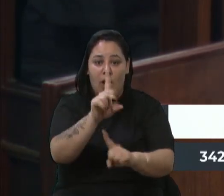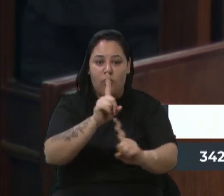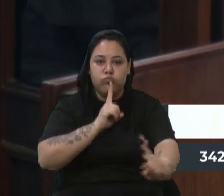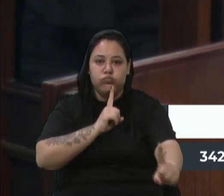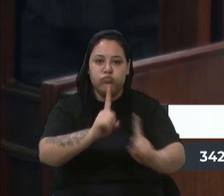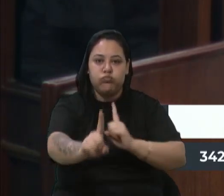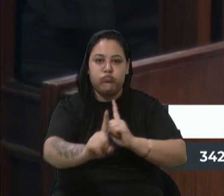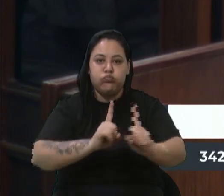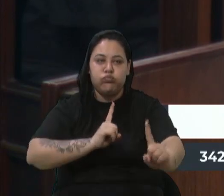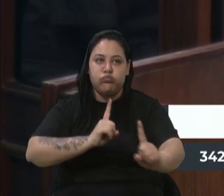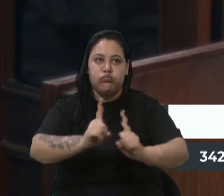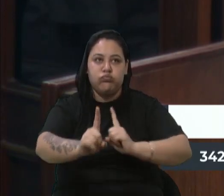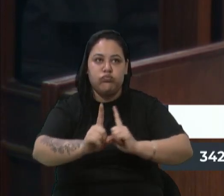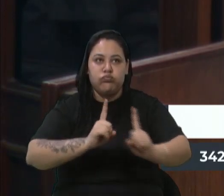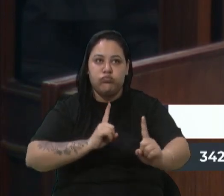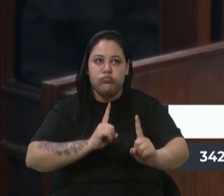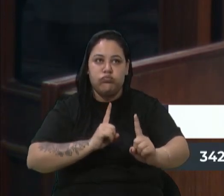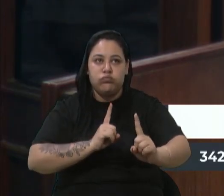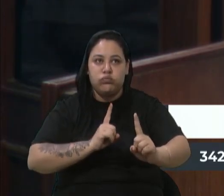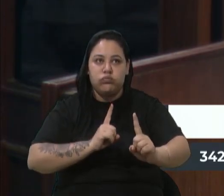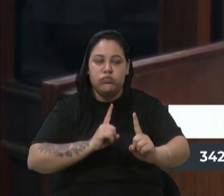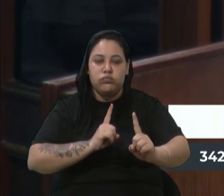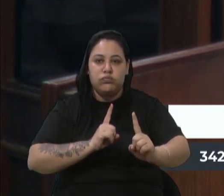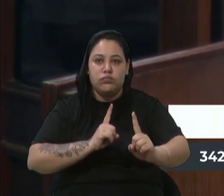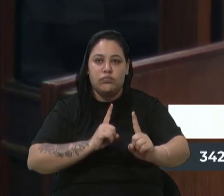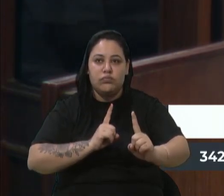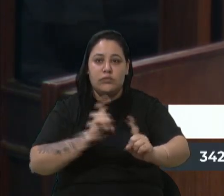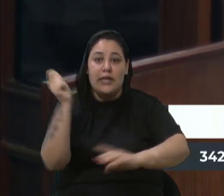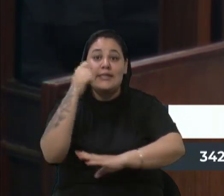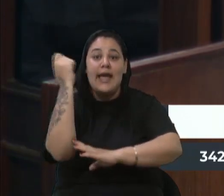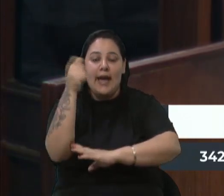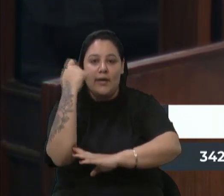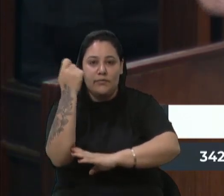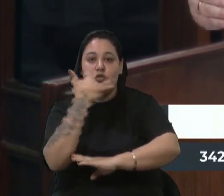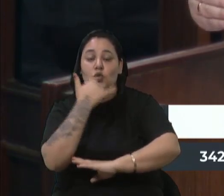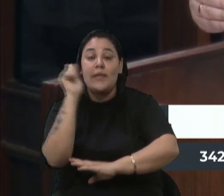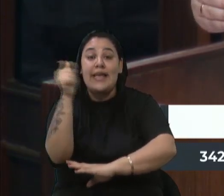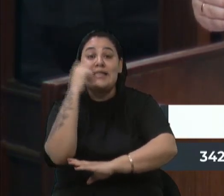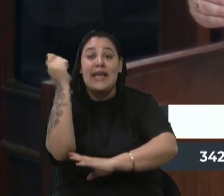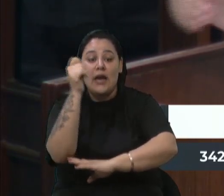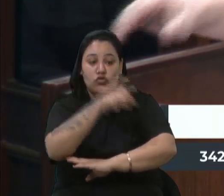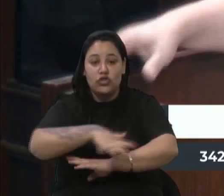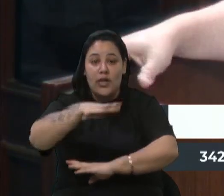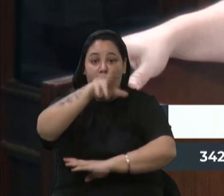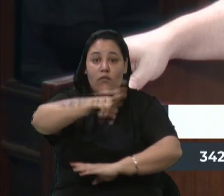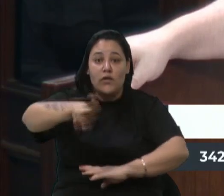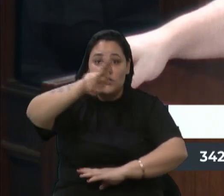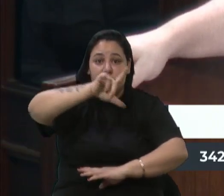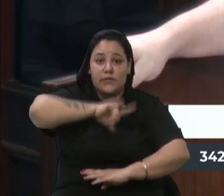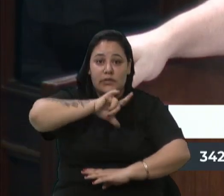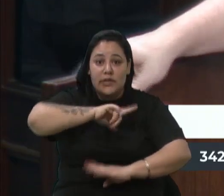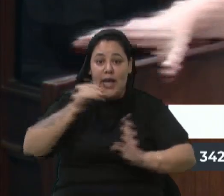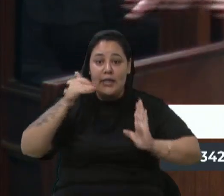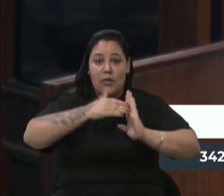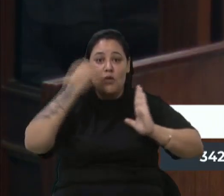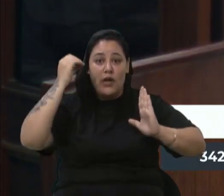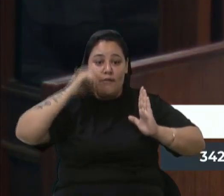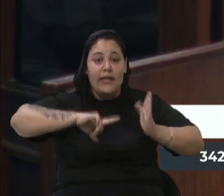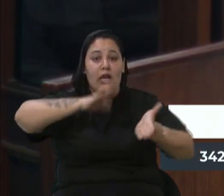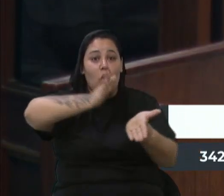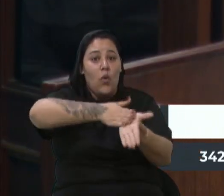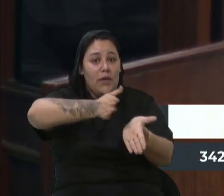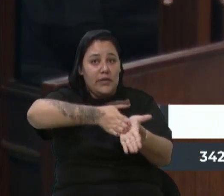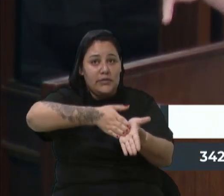que ao longo, vamos botar bem claro, que daqui à capital a gente haverá cobranças, né, no valor da tarifa, que